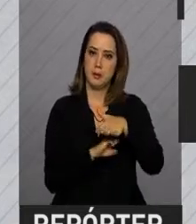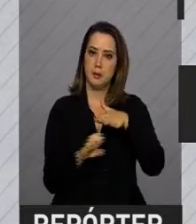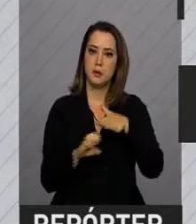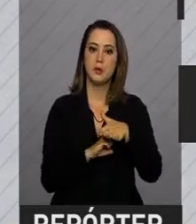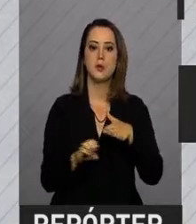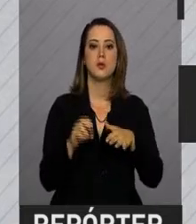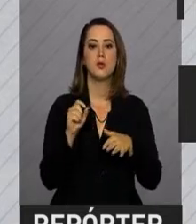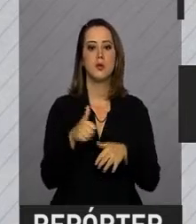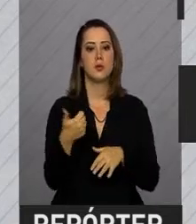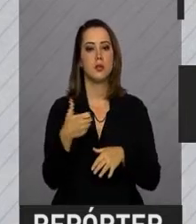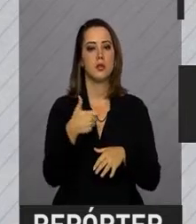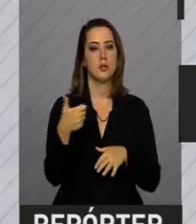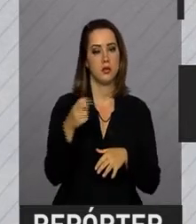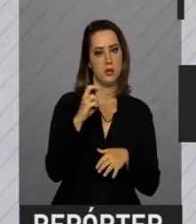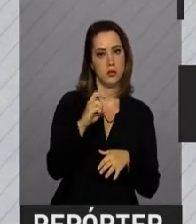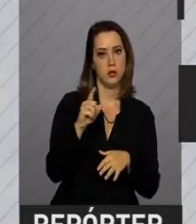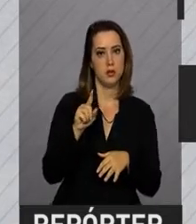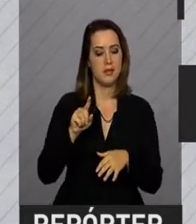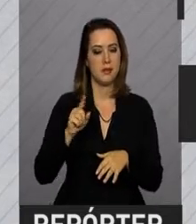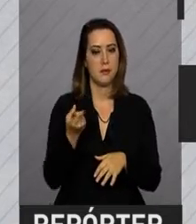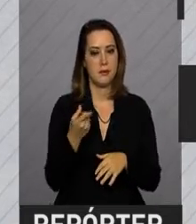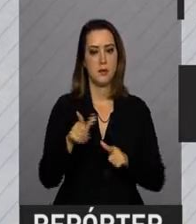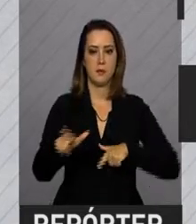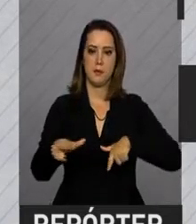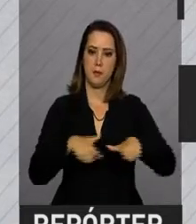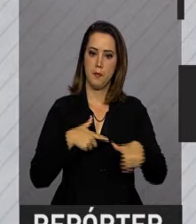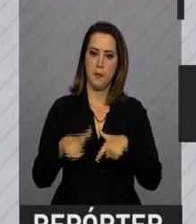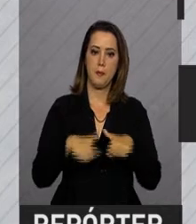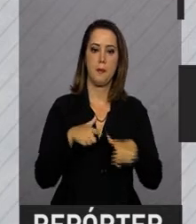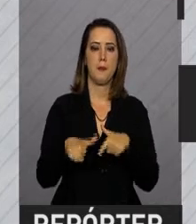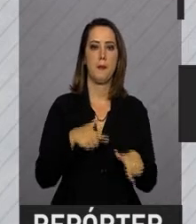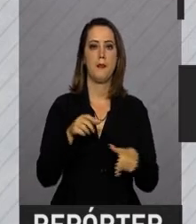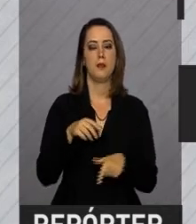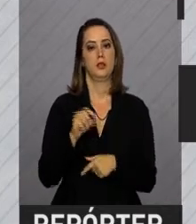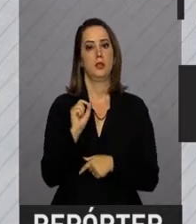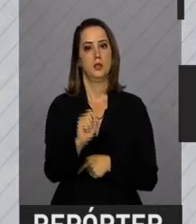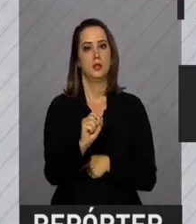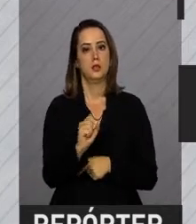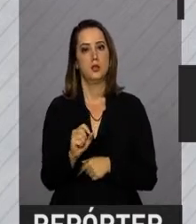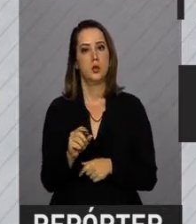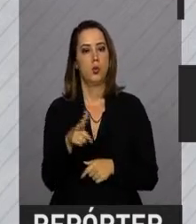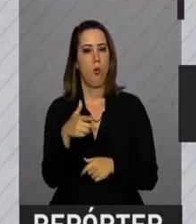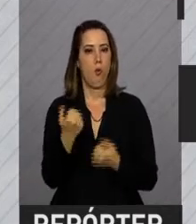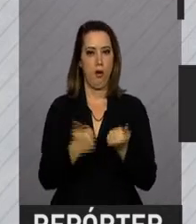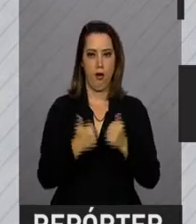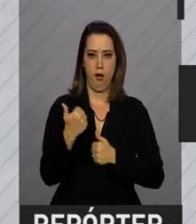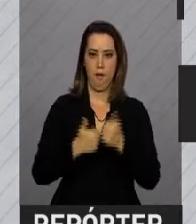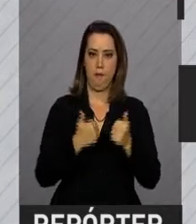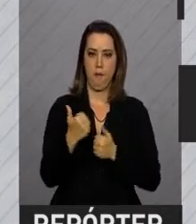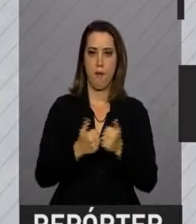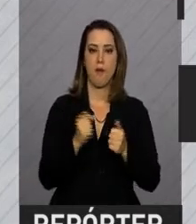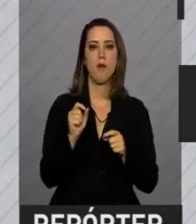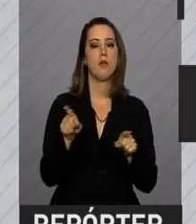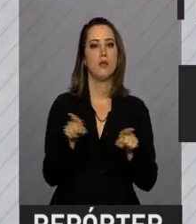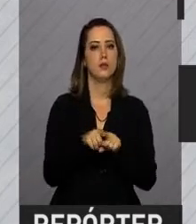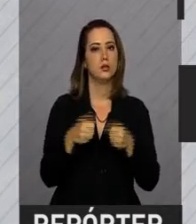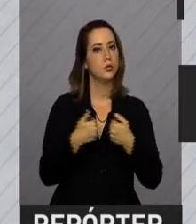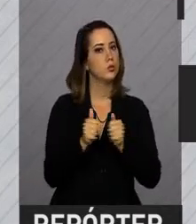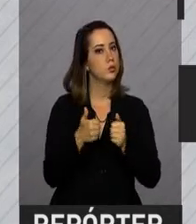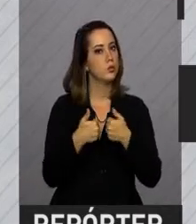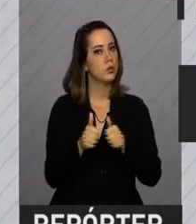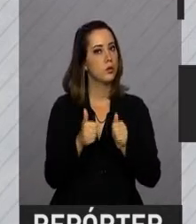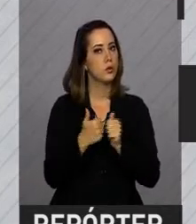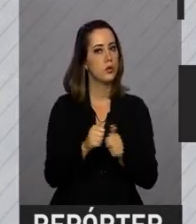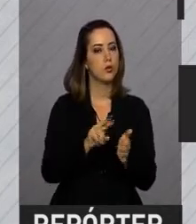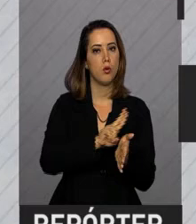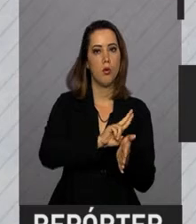115 mil postos de trabalho em todo o brasil nos segmentos de locação de automóveis transporte rodoviário